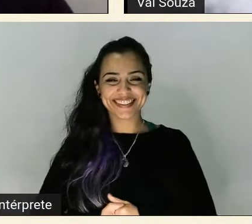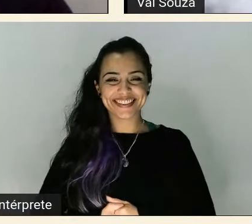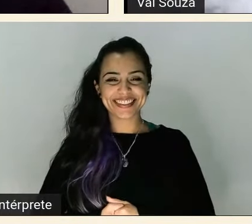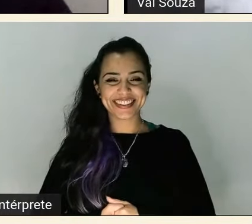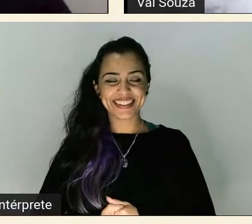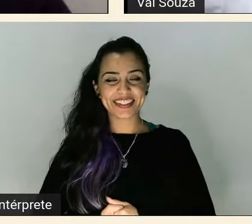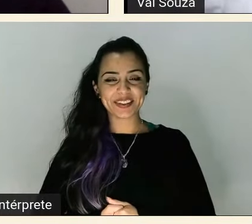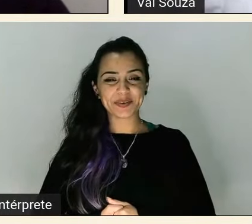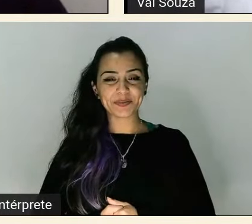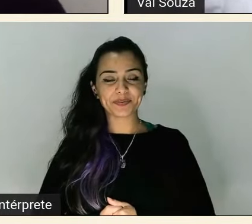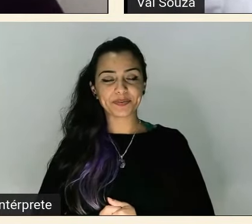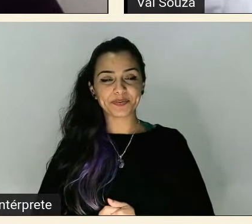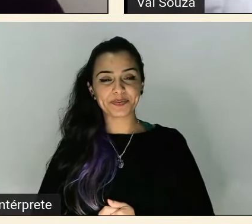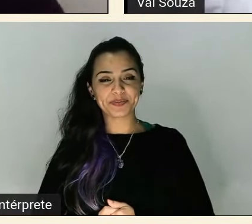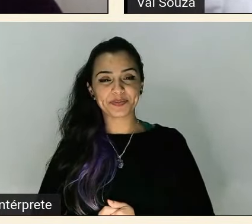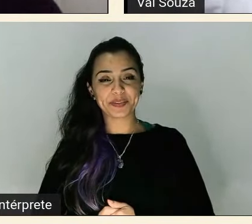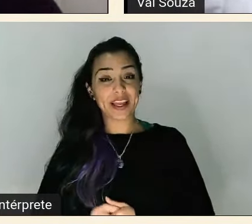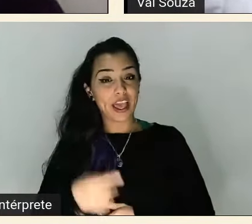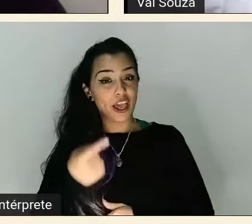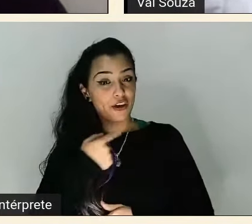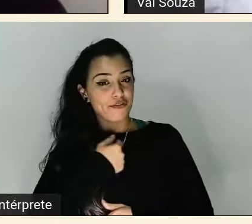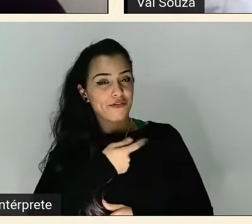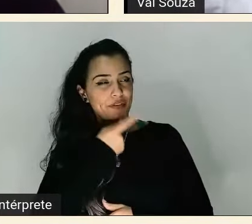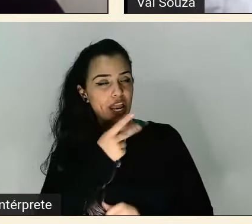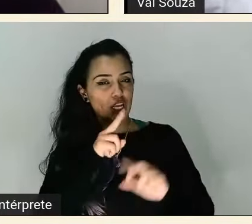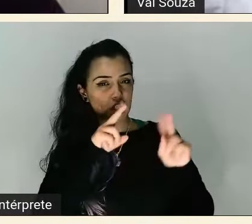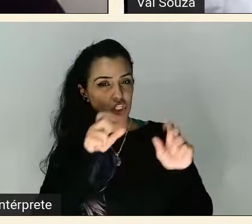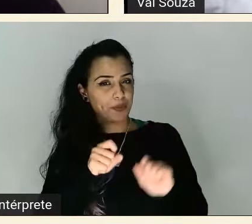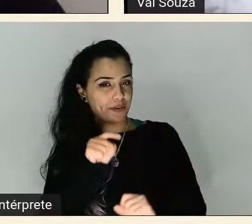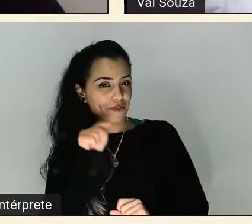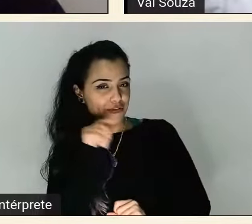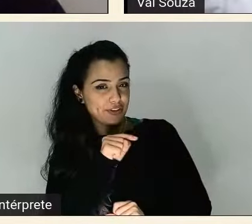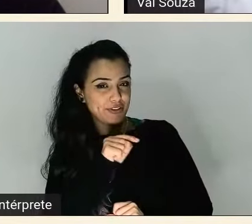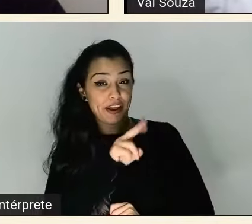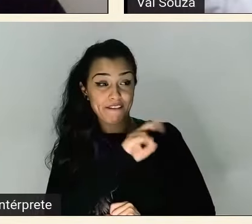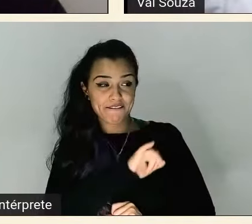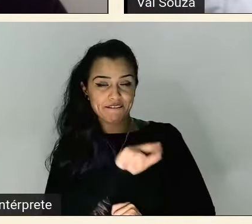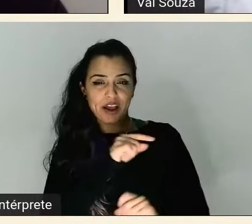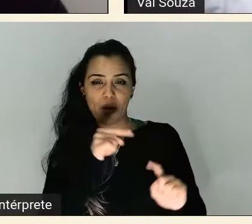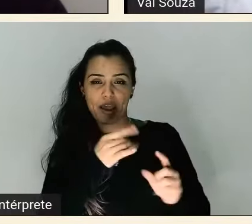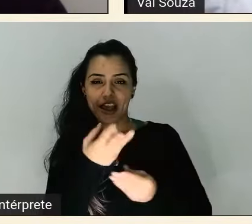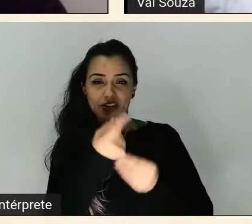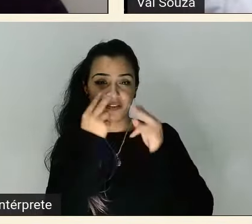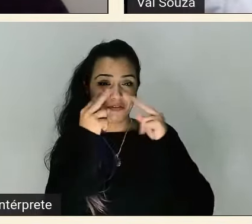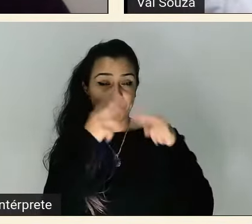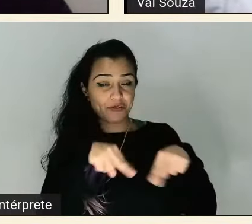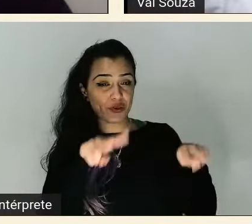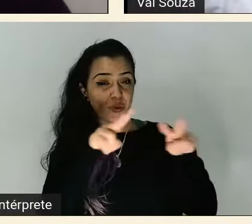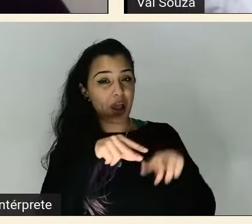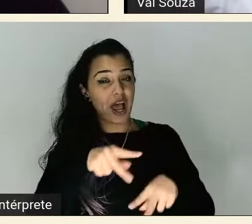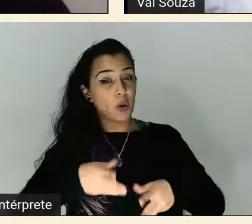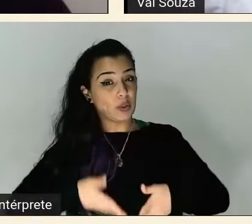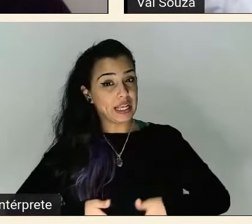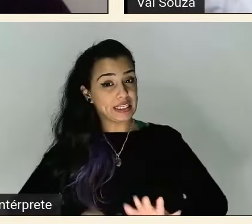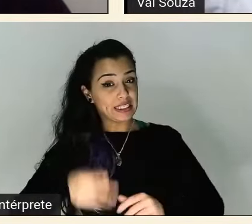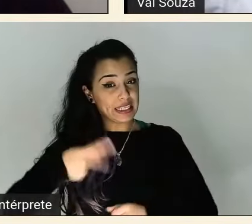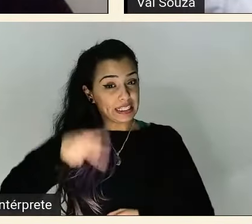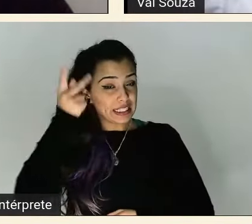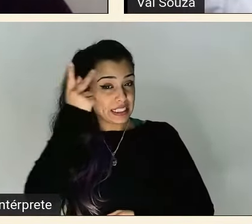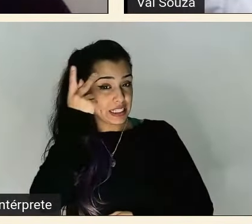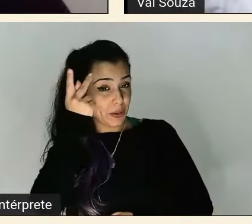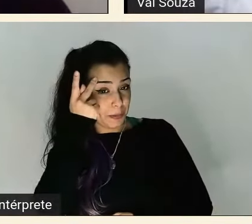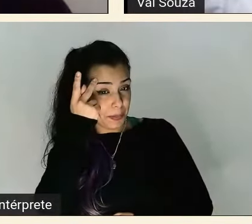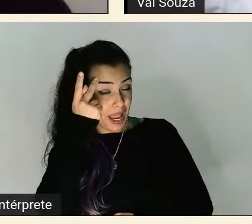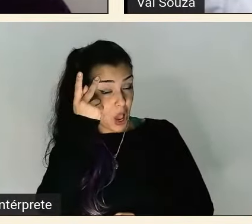vou contar aqui um pouco sobre você. Val é artista visual multimídia, nascida em São Paulo, mas que